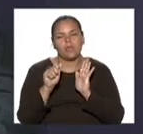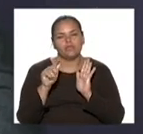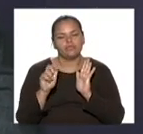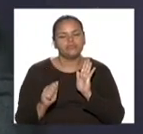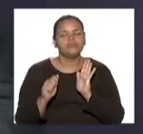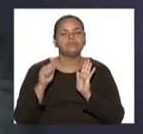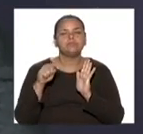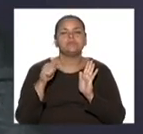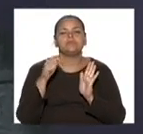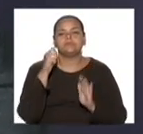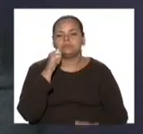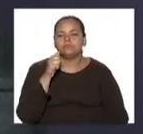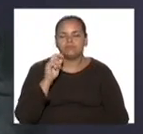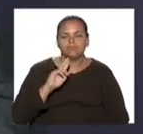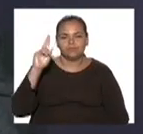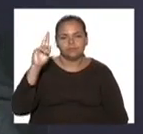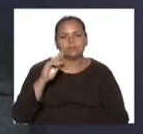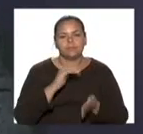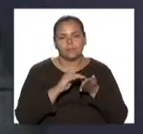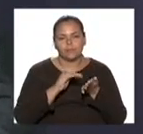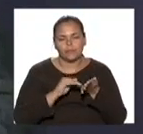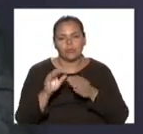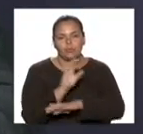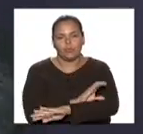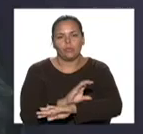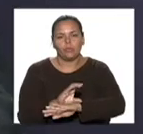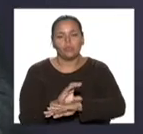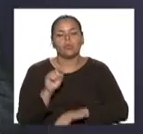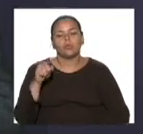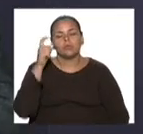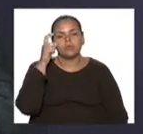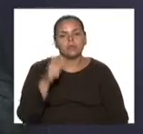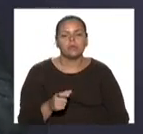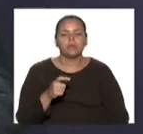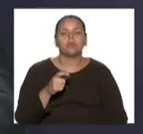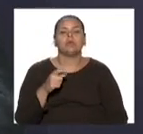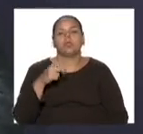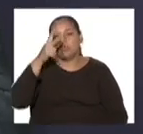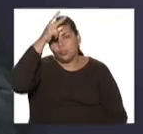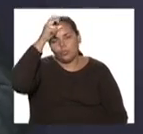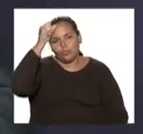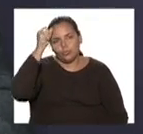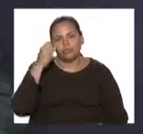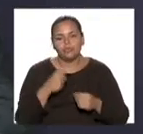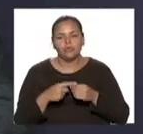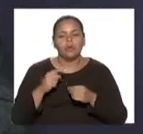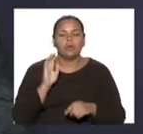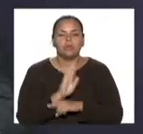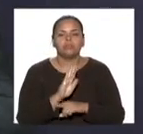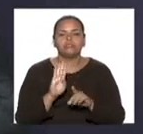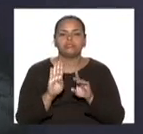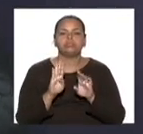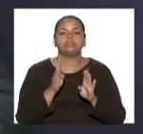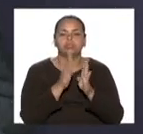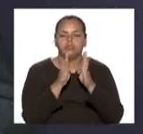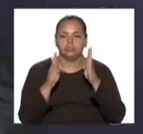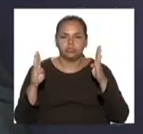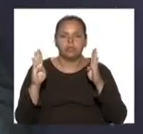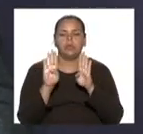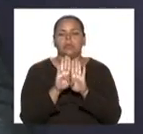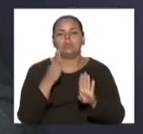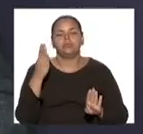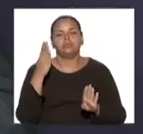que também despertasse nela o interesse do município ajudar na reabertura dessas bibliotecas. E